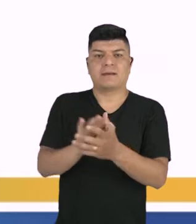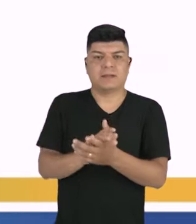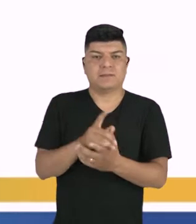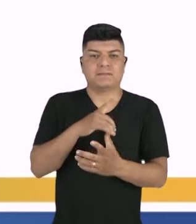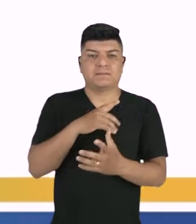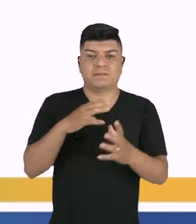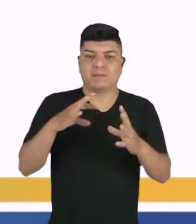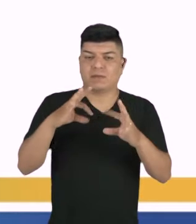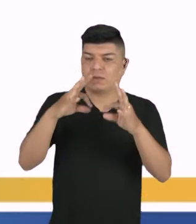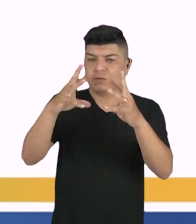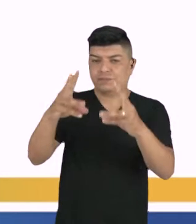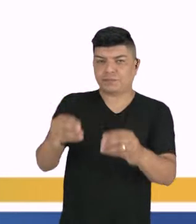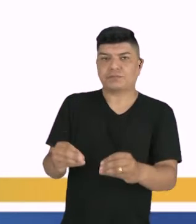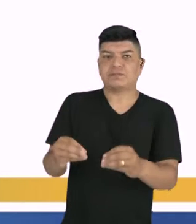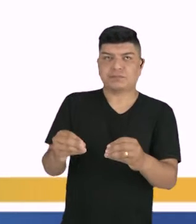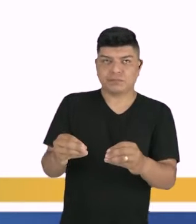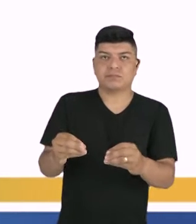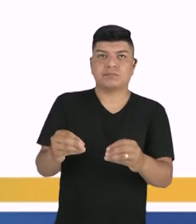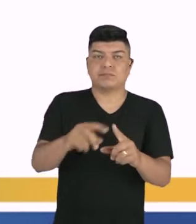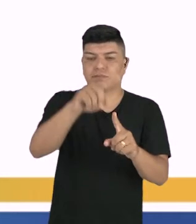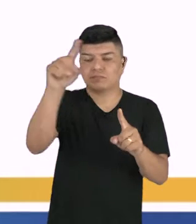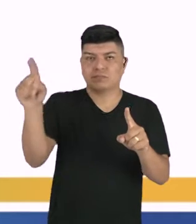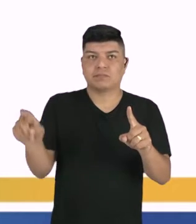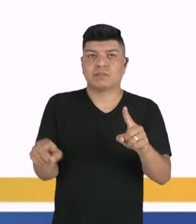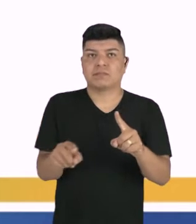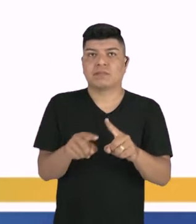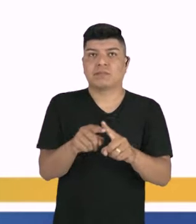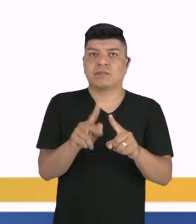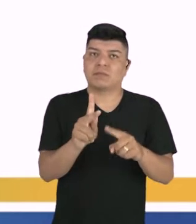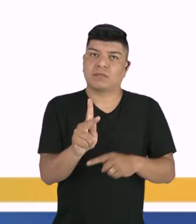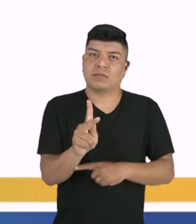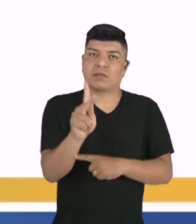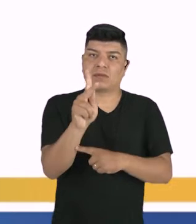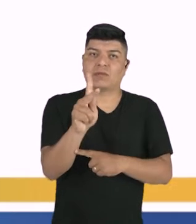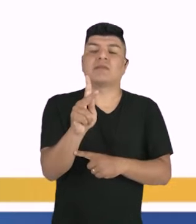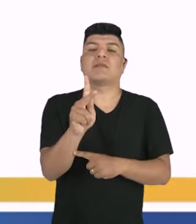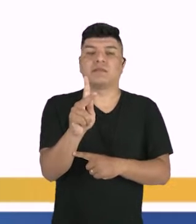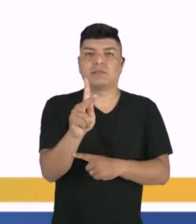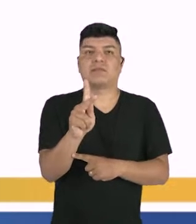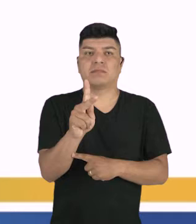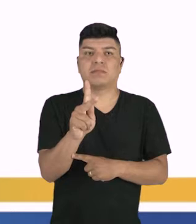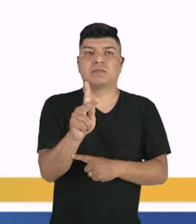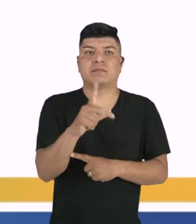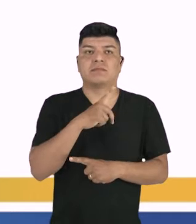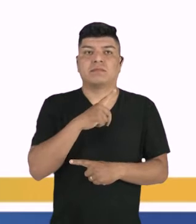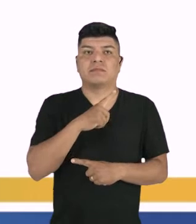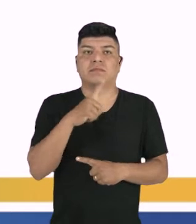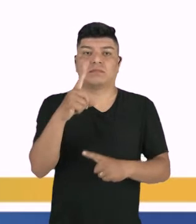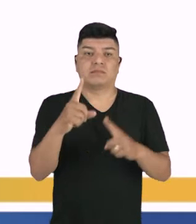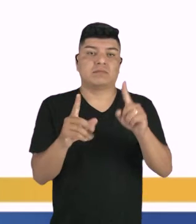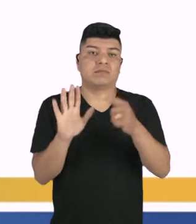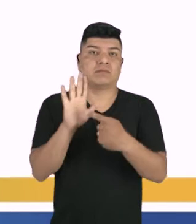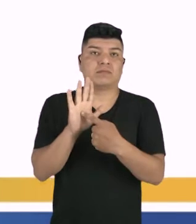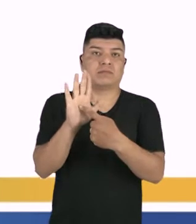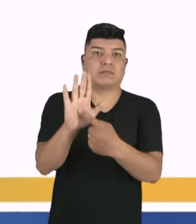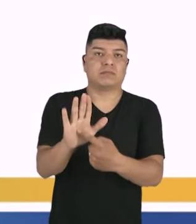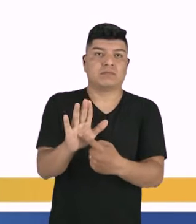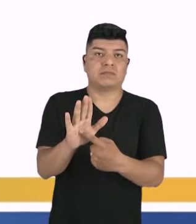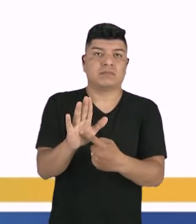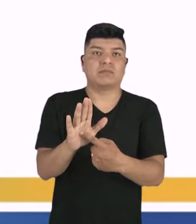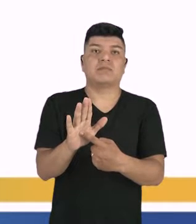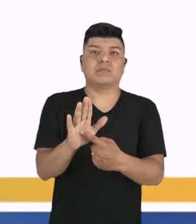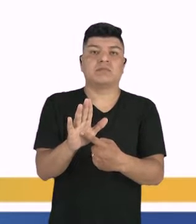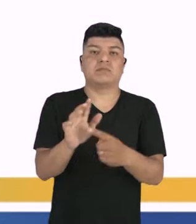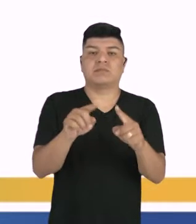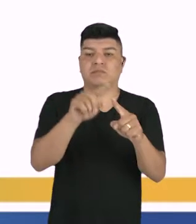ao generalizarmos para k voltas, para um número k de voltas, e aí temos essa expressão, ó, as